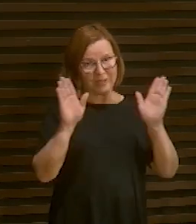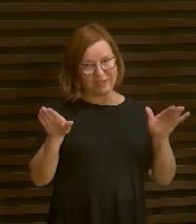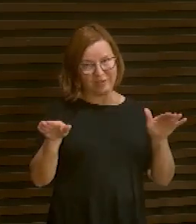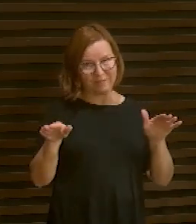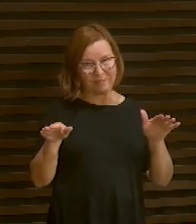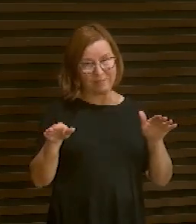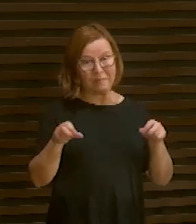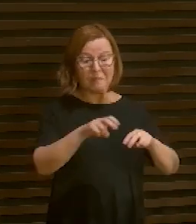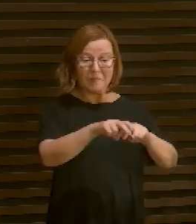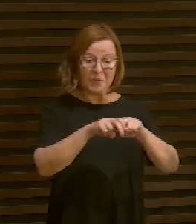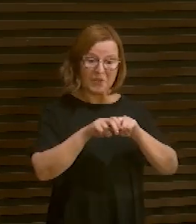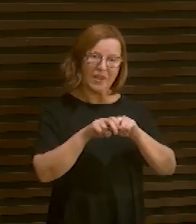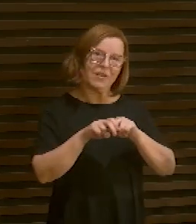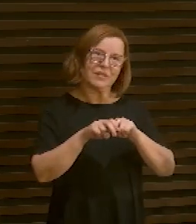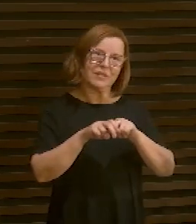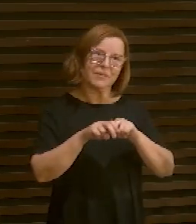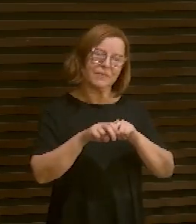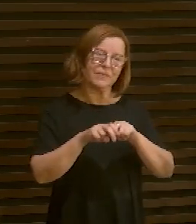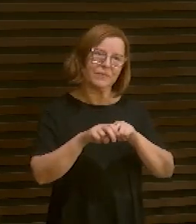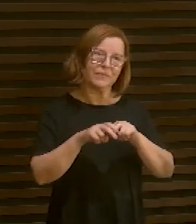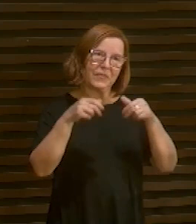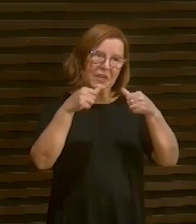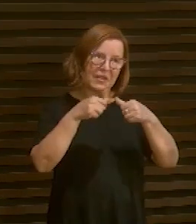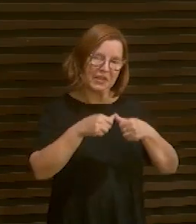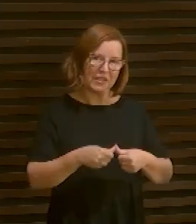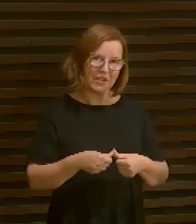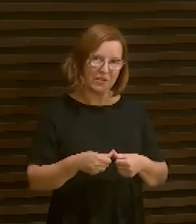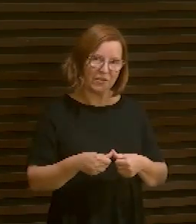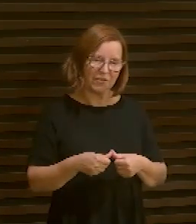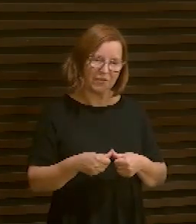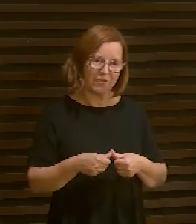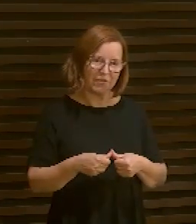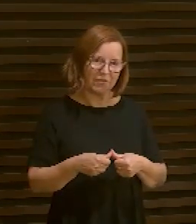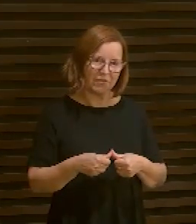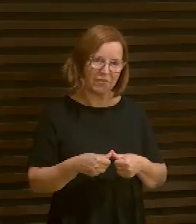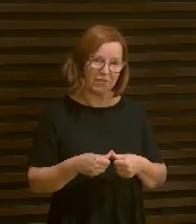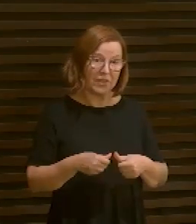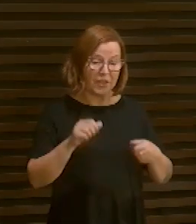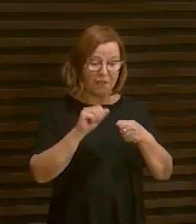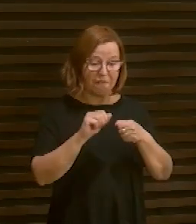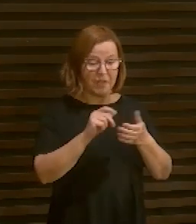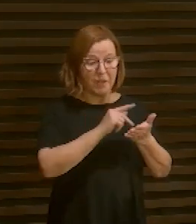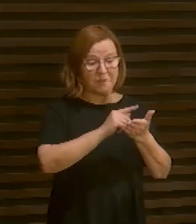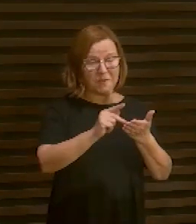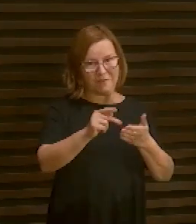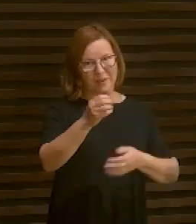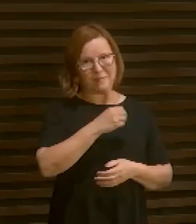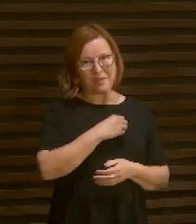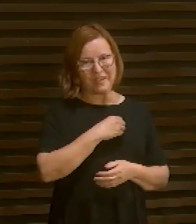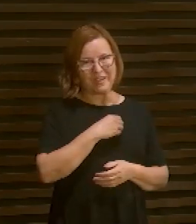e que por causa dessa sua posição, ele realizou uma purificação dos pecados. Ele está falando